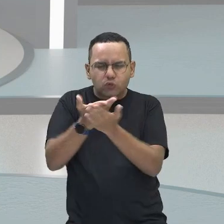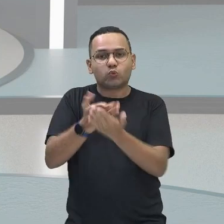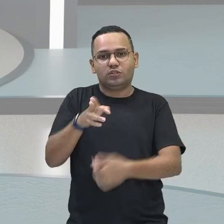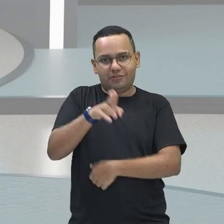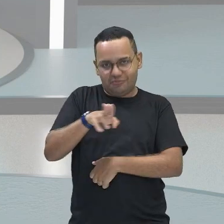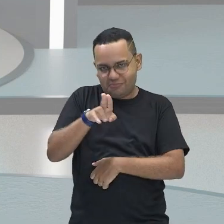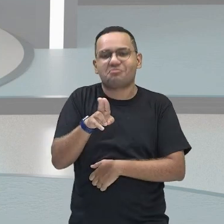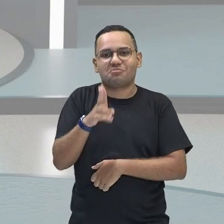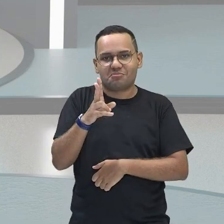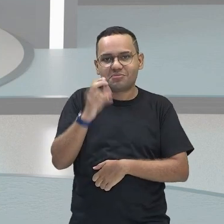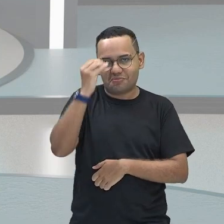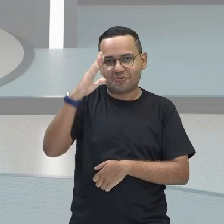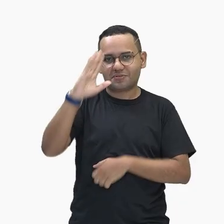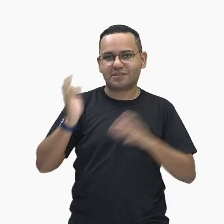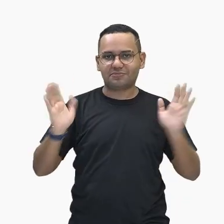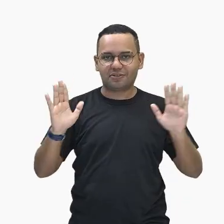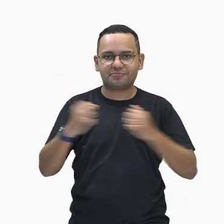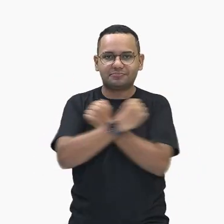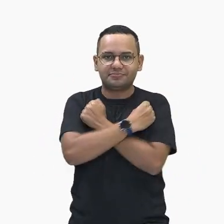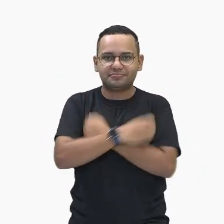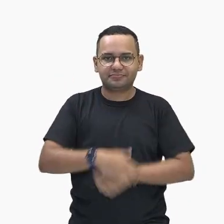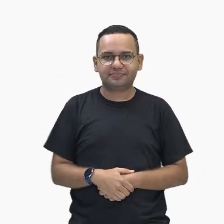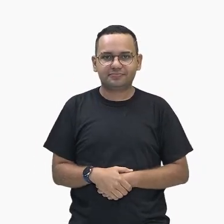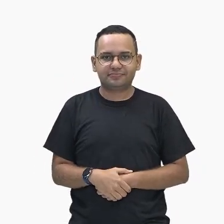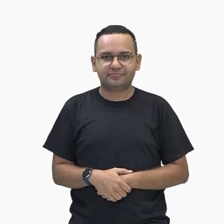um forte abraço e até a próxima